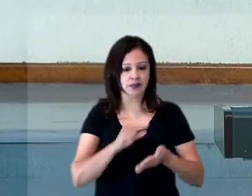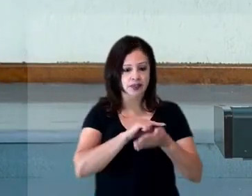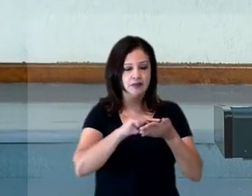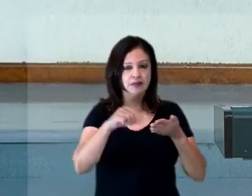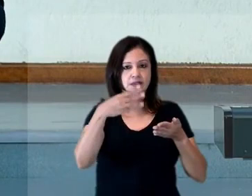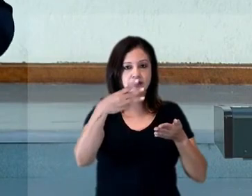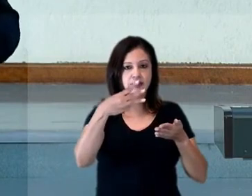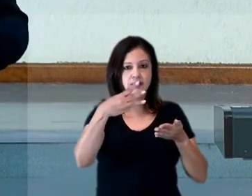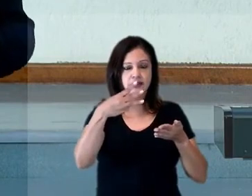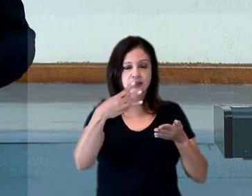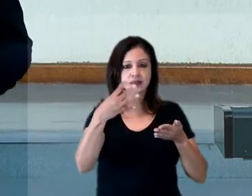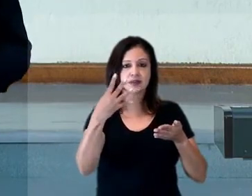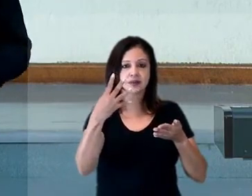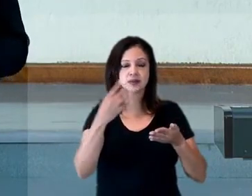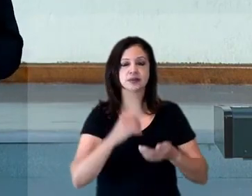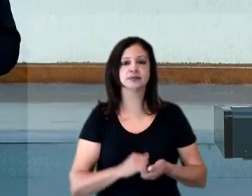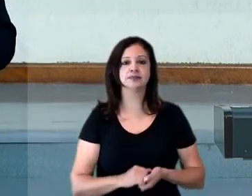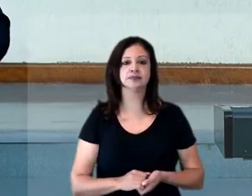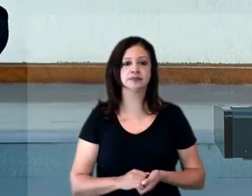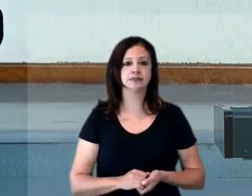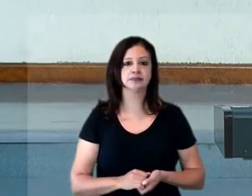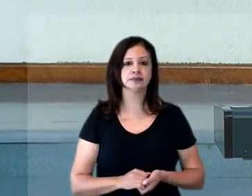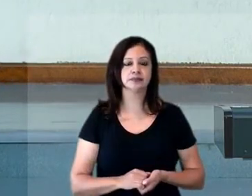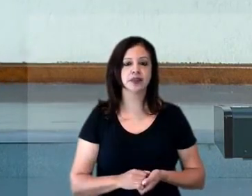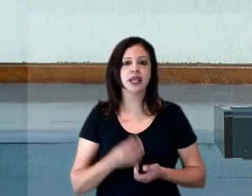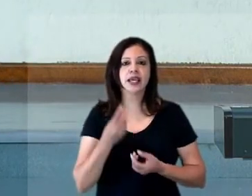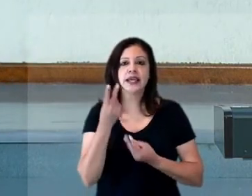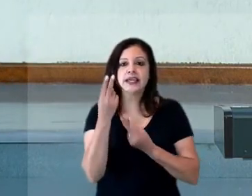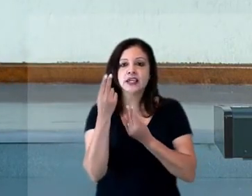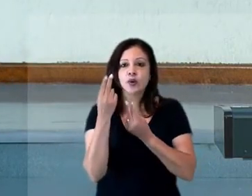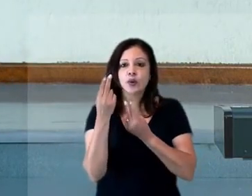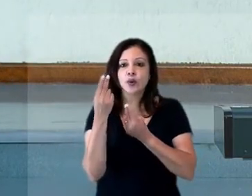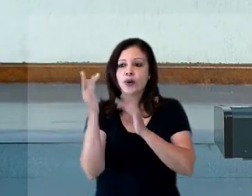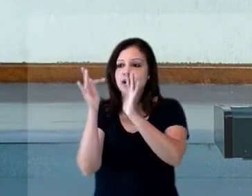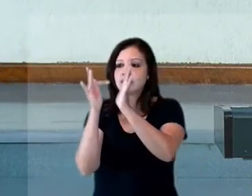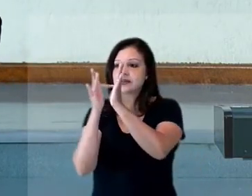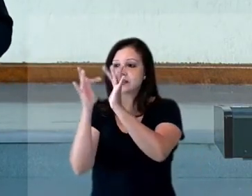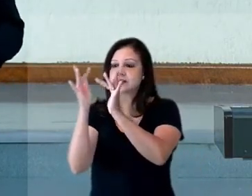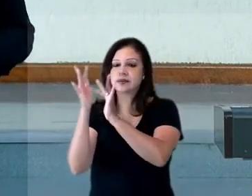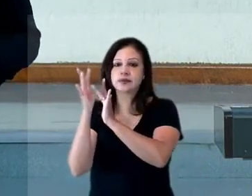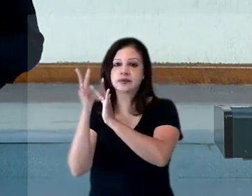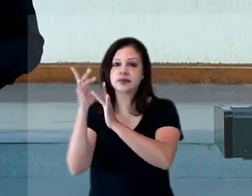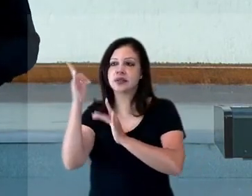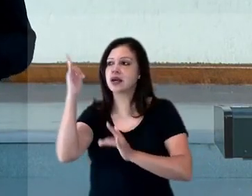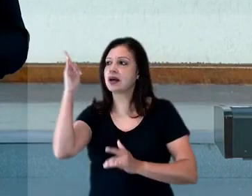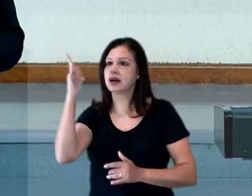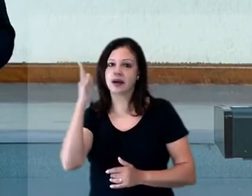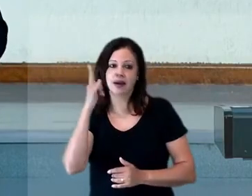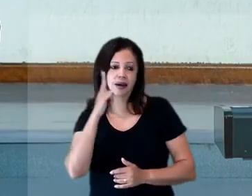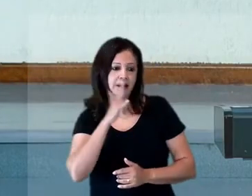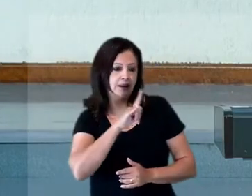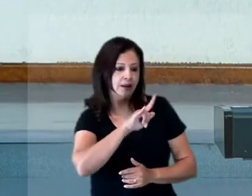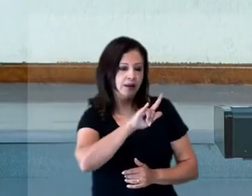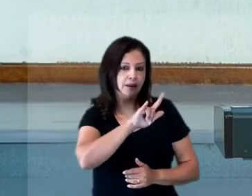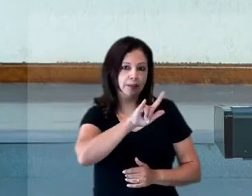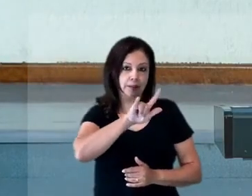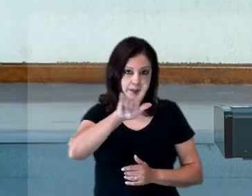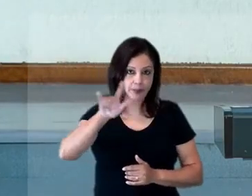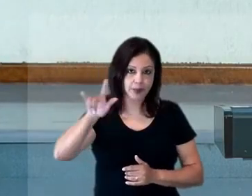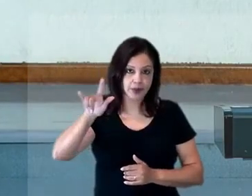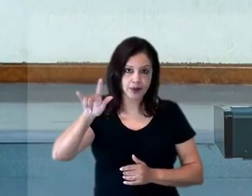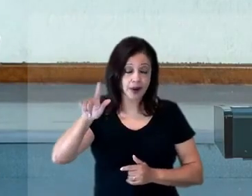começa dizendo, diz, como eu os amei. Aqui, irmãos, podemos medir